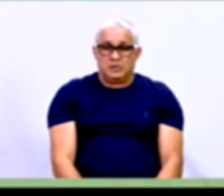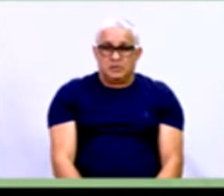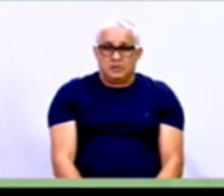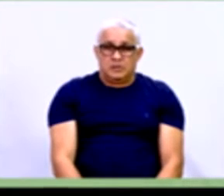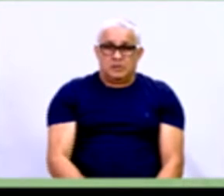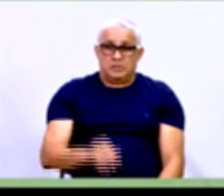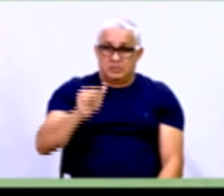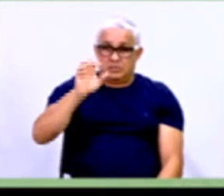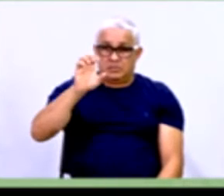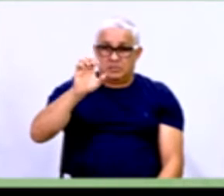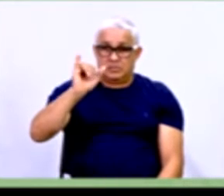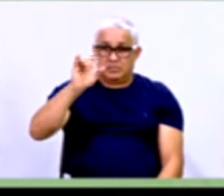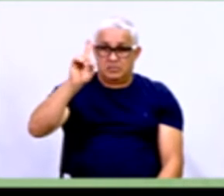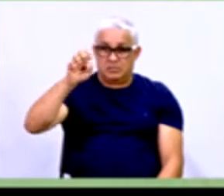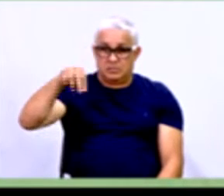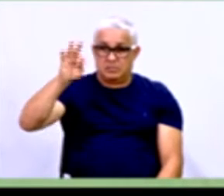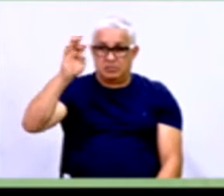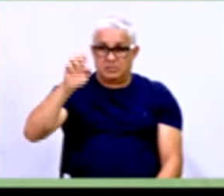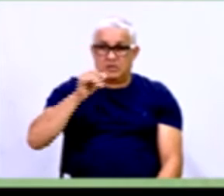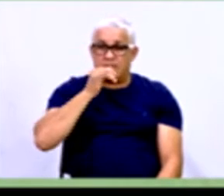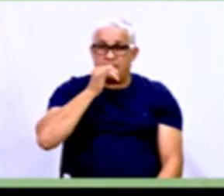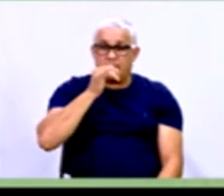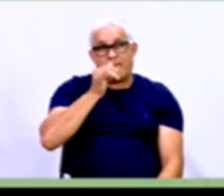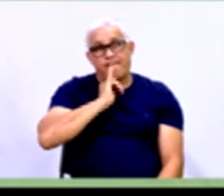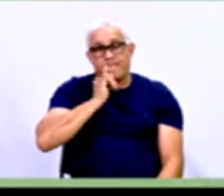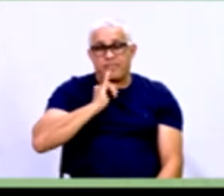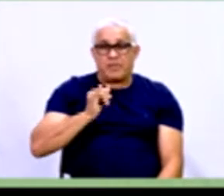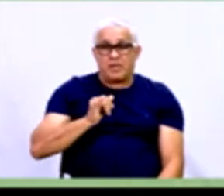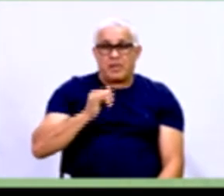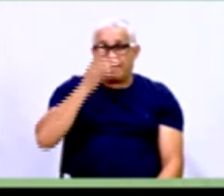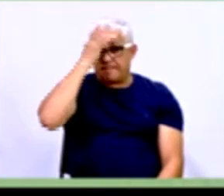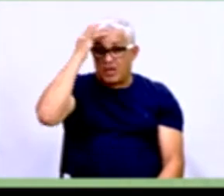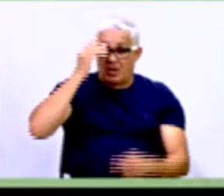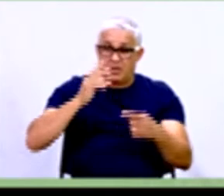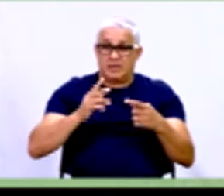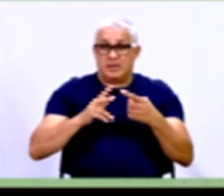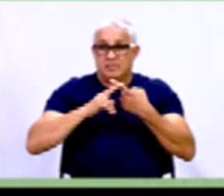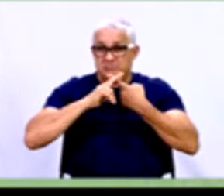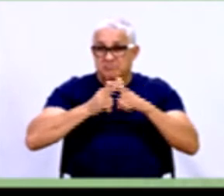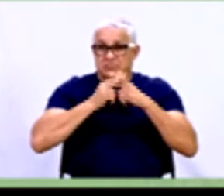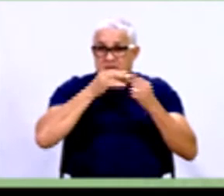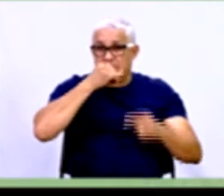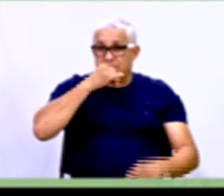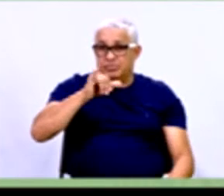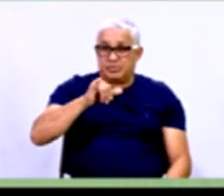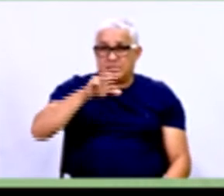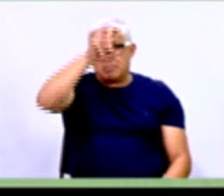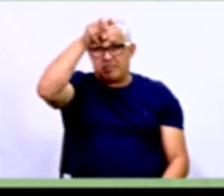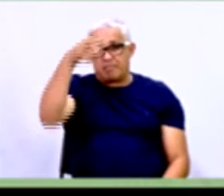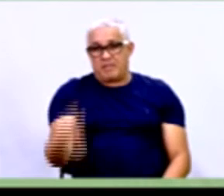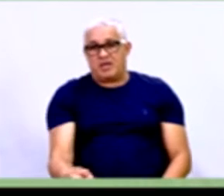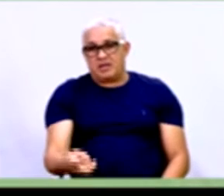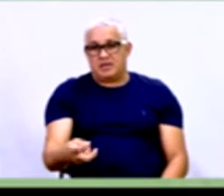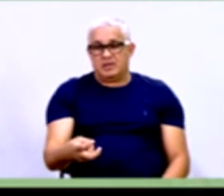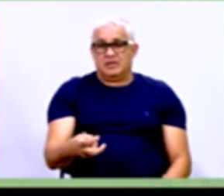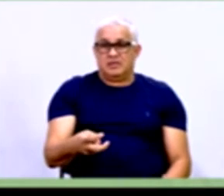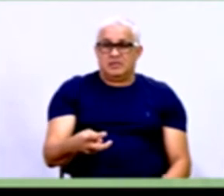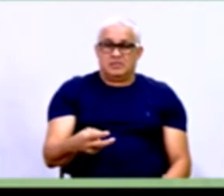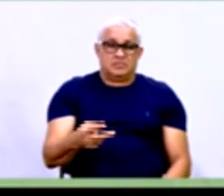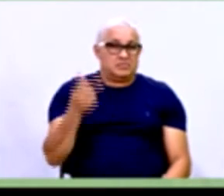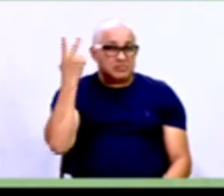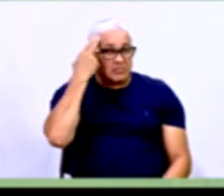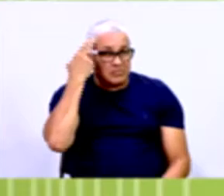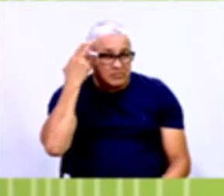Acidente é o quê? Por exemplo, aqui nós temos a queda de um eletricista. Então, acidente típico, acidente comum, não foi planejado, não